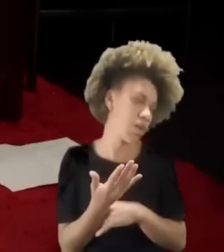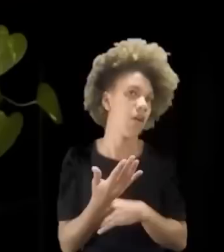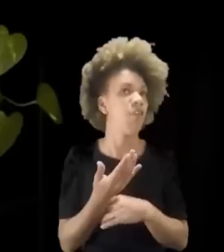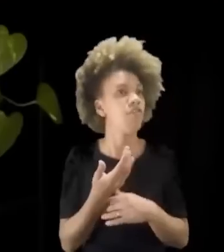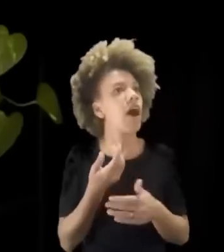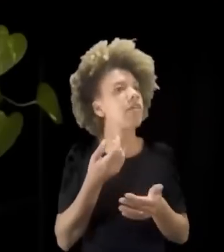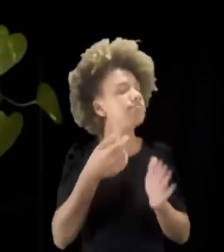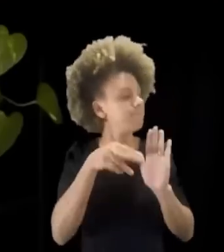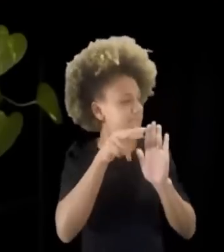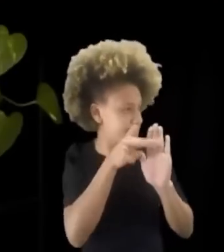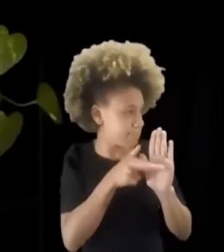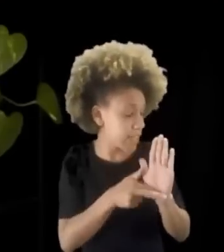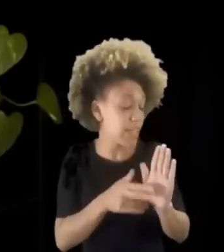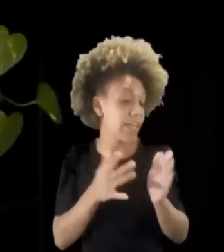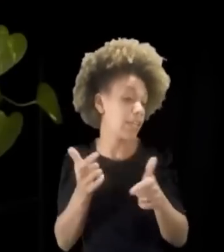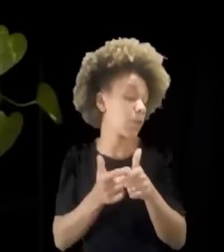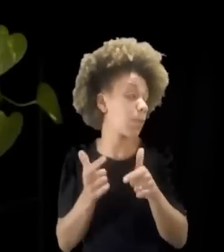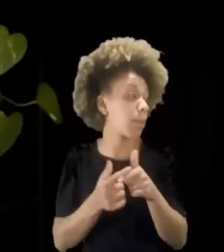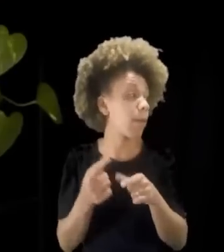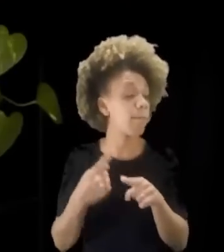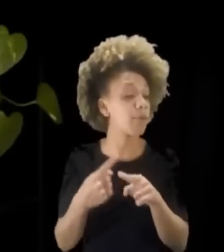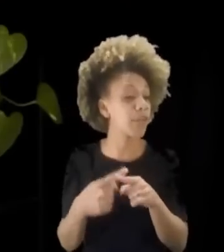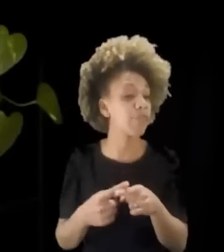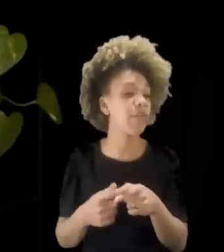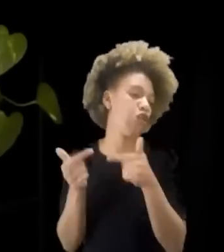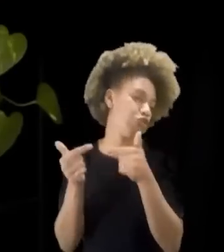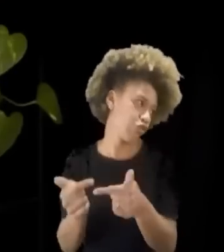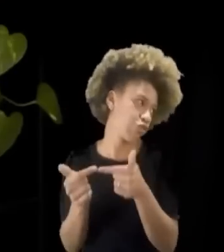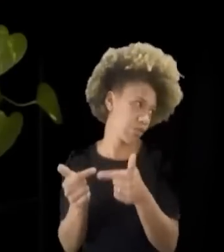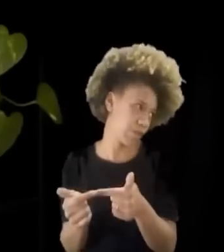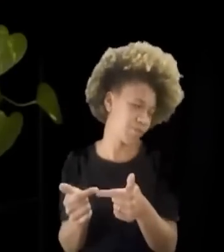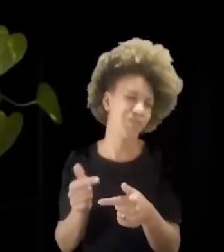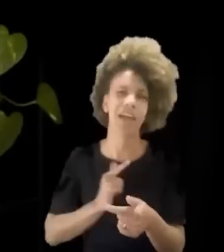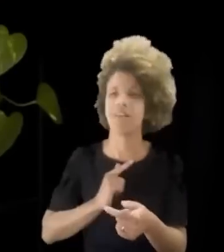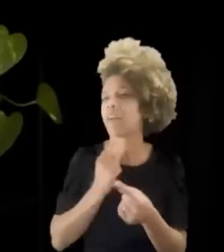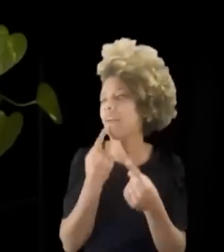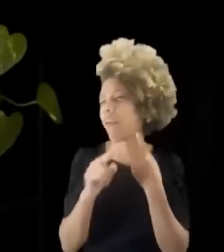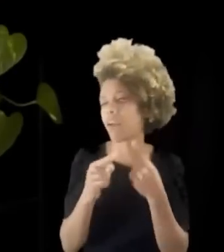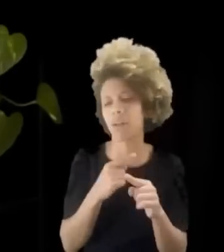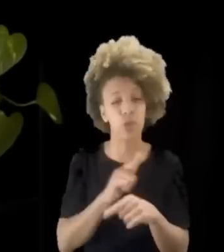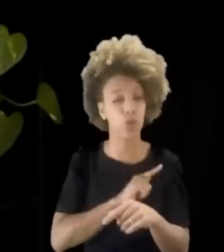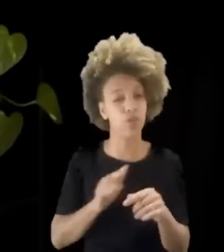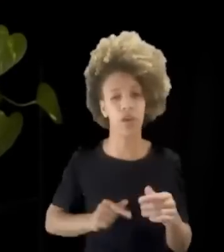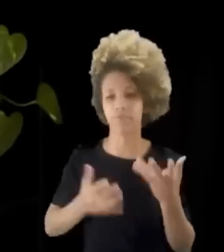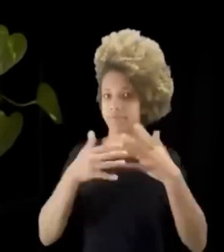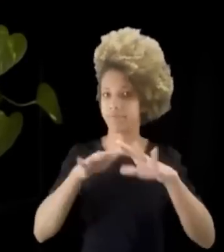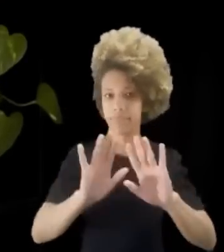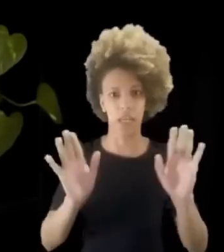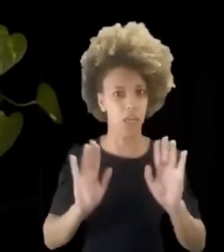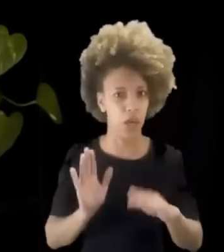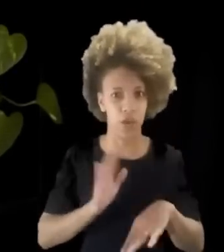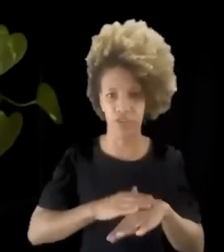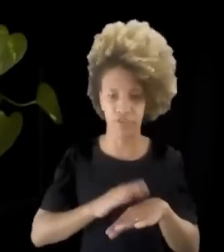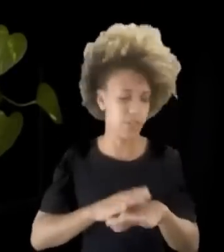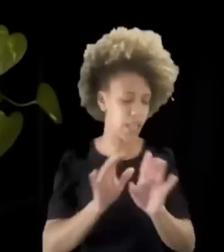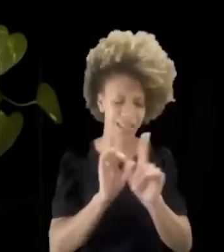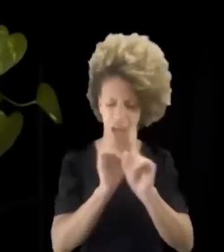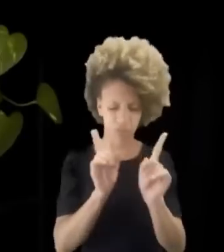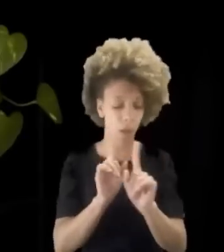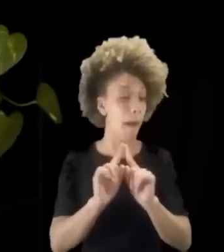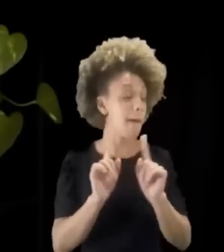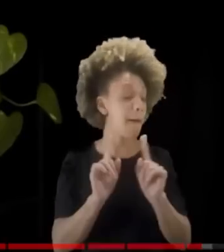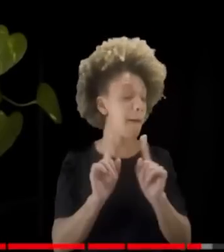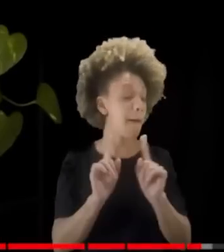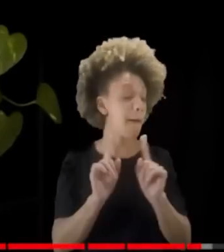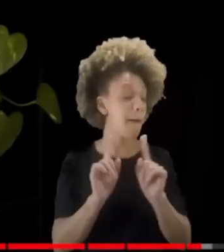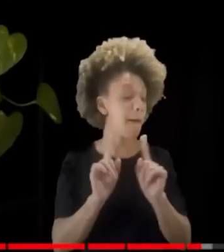é eles vão acabar regulamentando e esse é o grande problema porque a galera vai vai encher o saco tem muita crítico para o governo pelo amor de Deus eu não fiz velho o é quatro não é